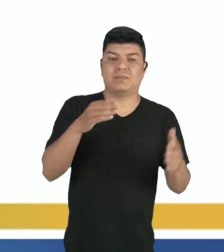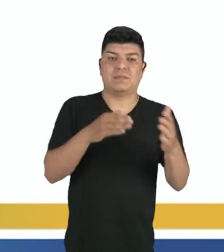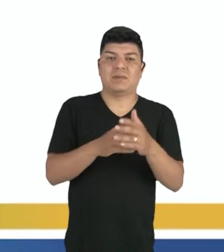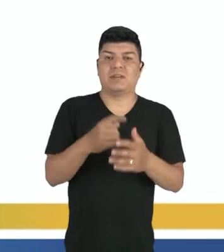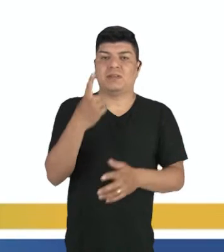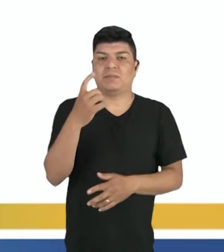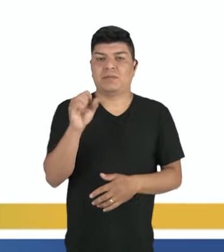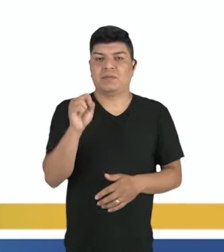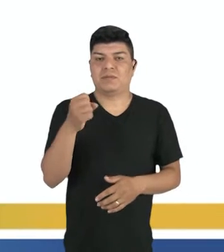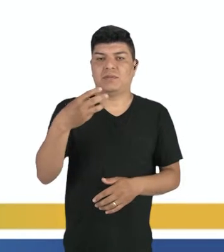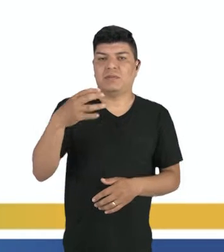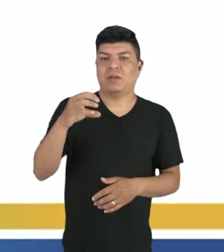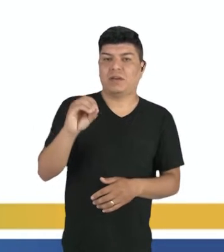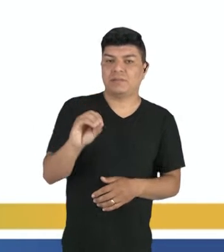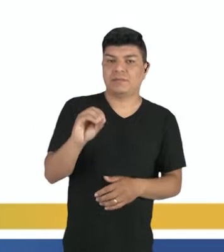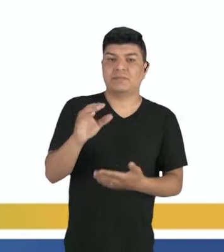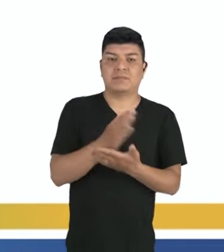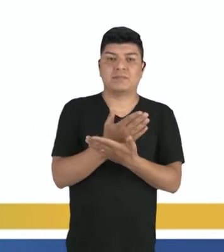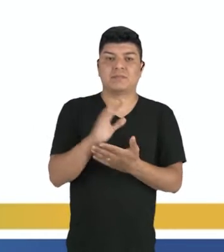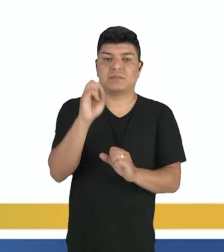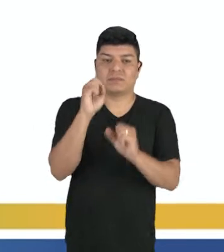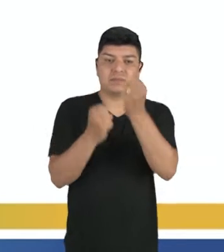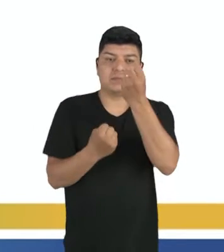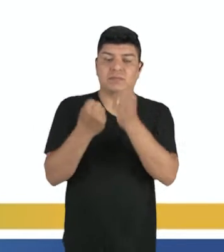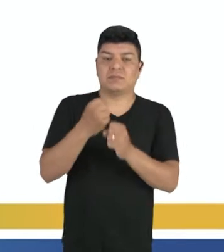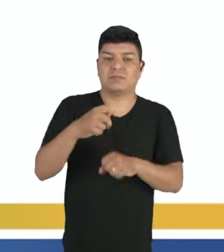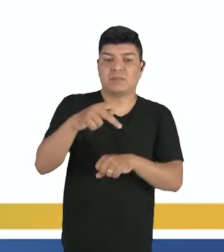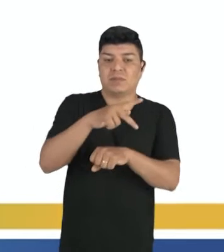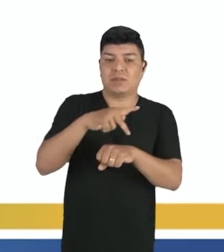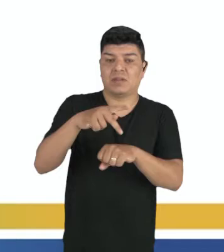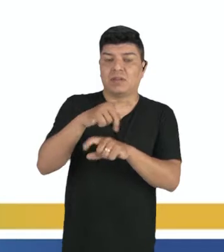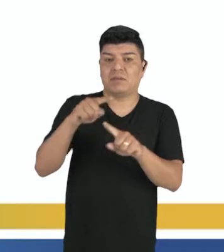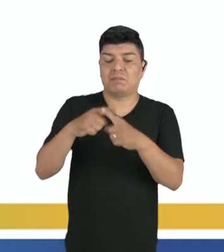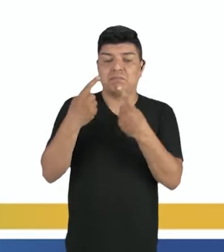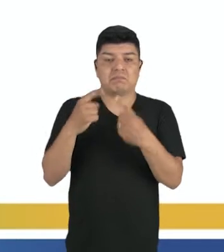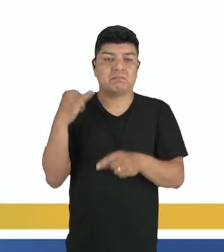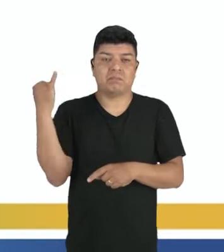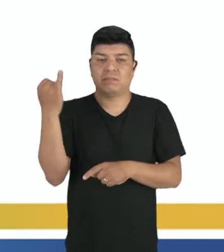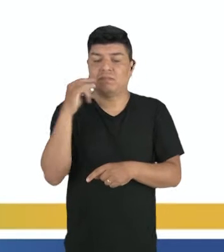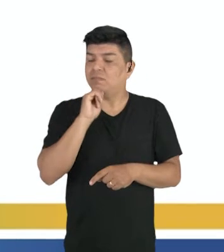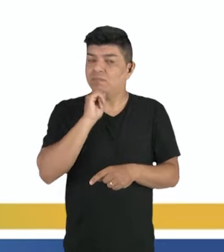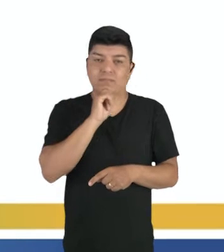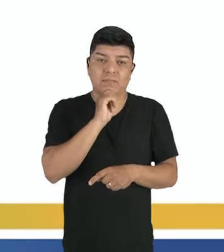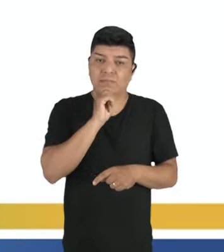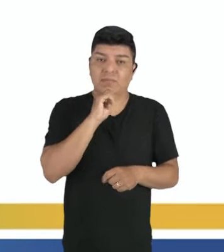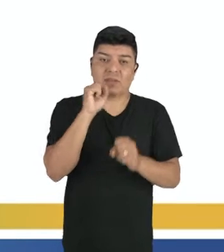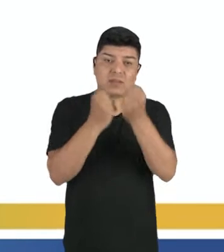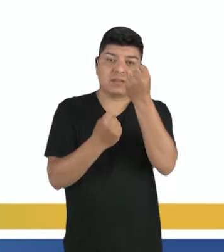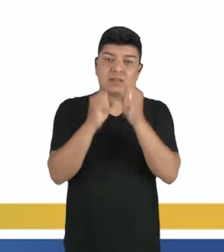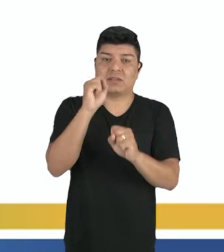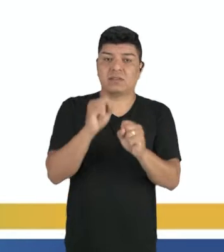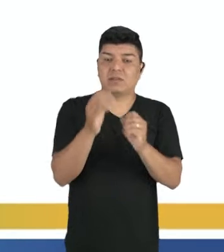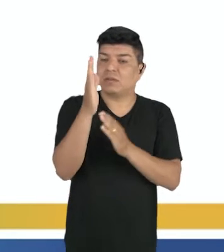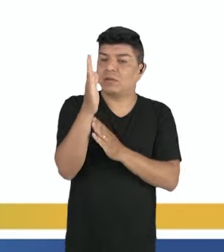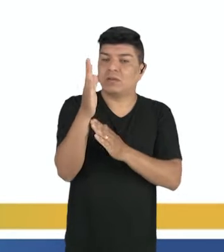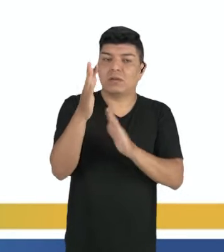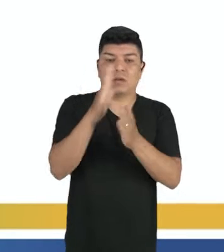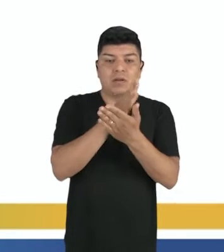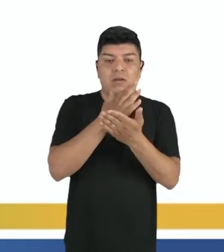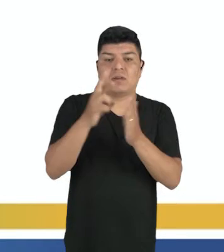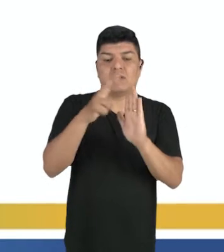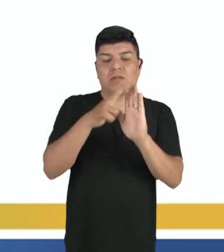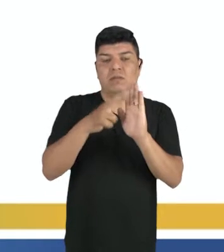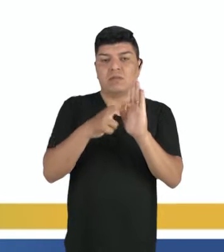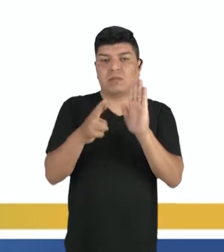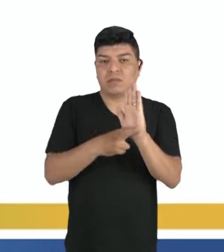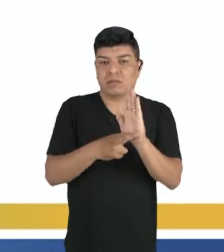quando houve a implantação de algumas indústrias no país, mas ainda não era tão expressivo também. Essas indústrias deveriam seguir algumas regras, como